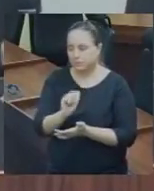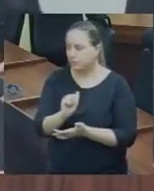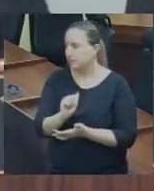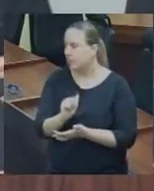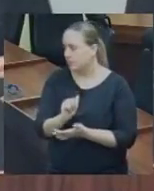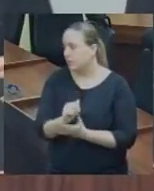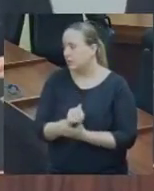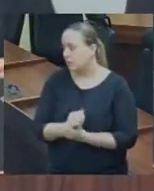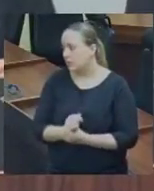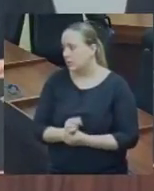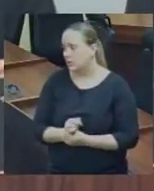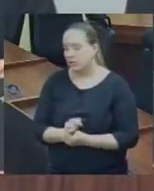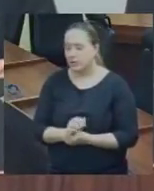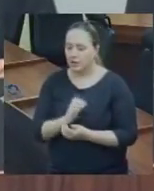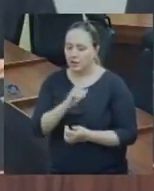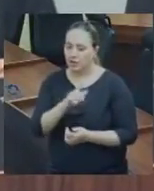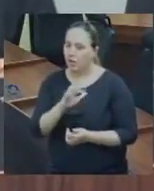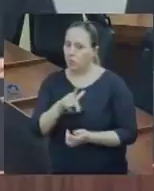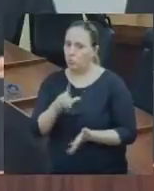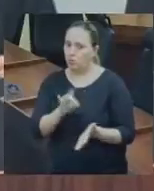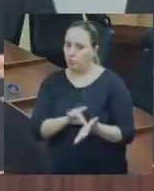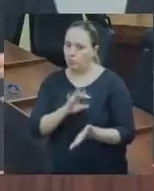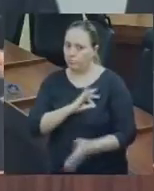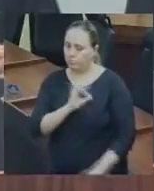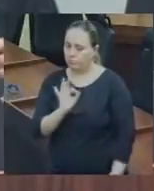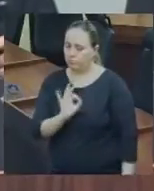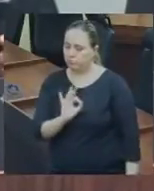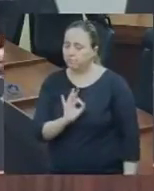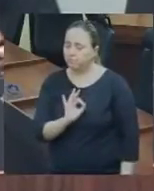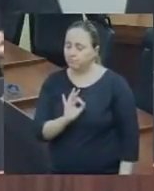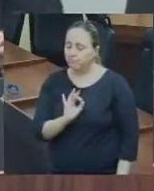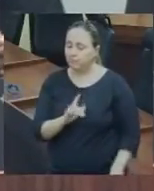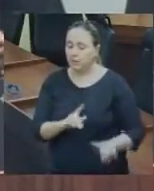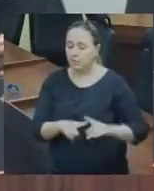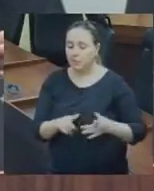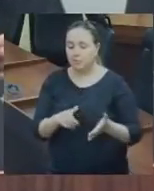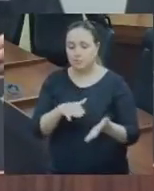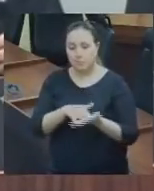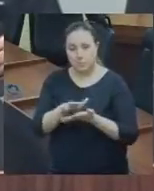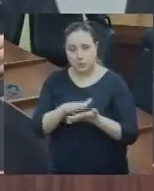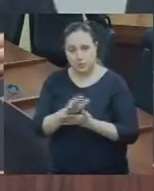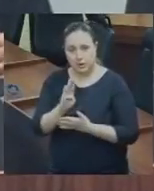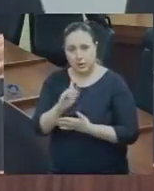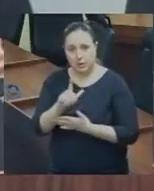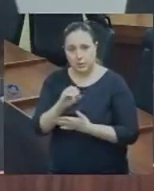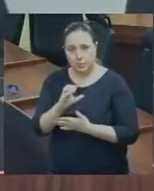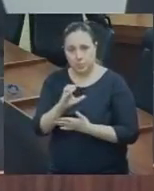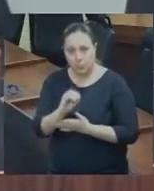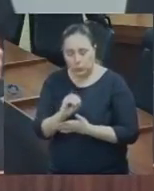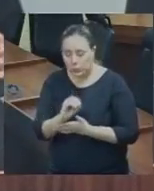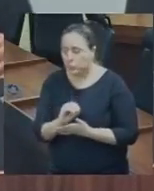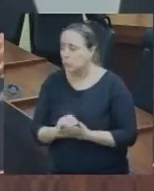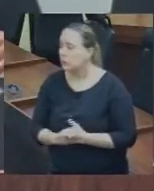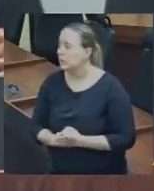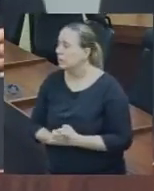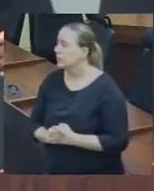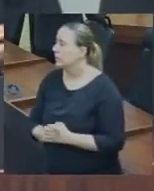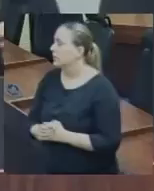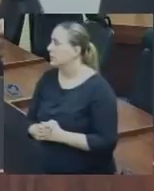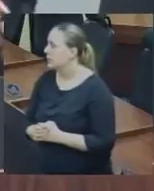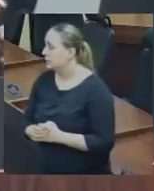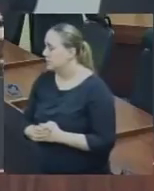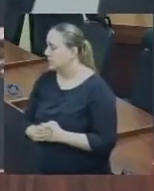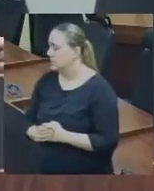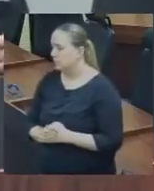é não era uma multa oficial não é mais em que o o cidadão é